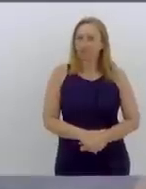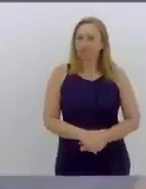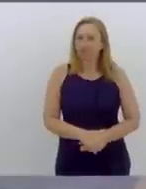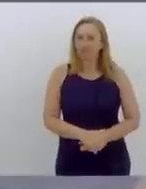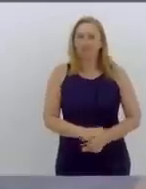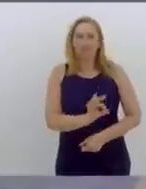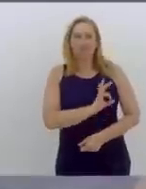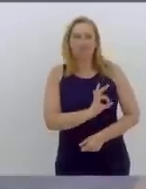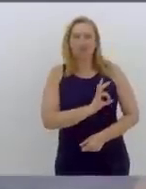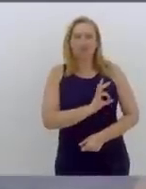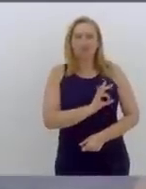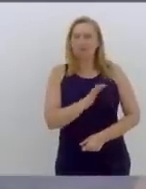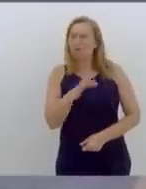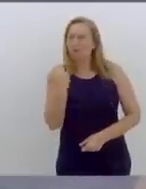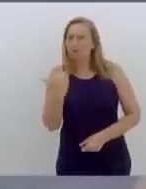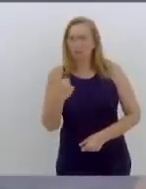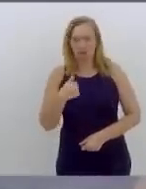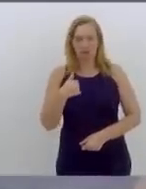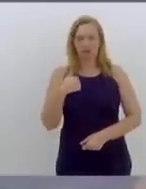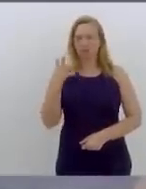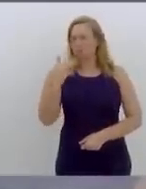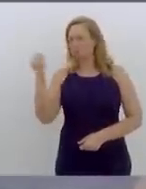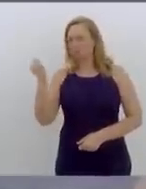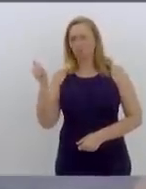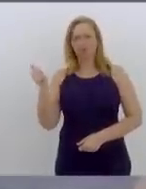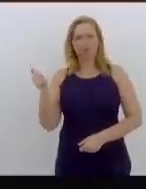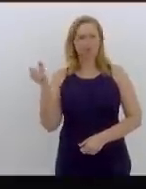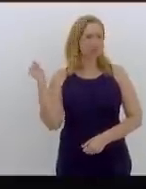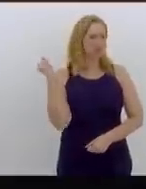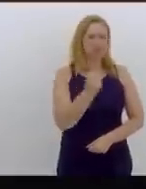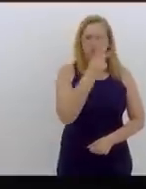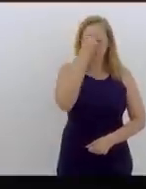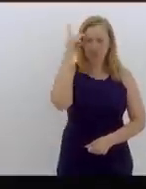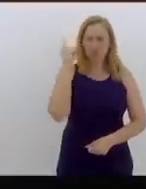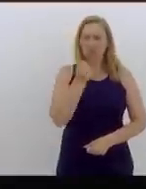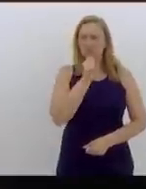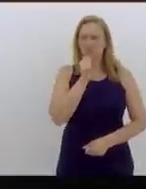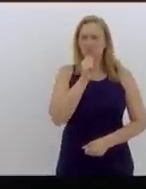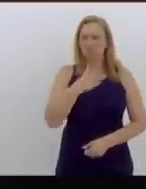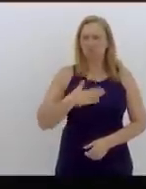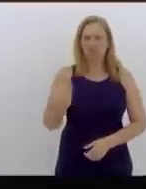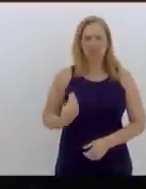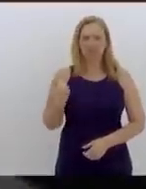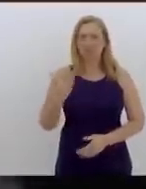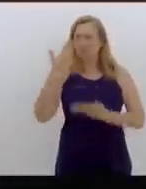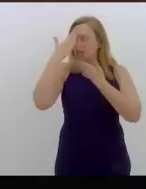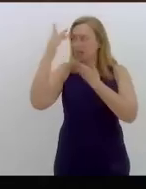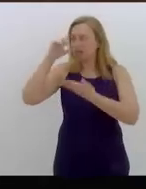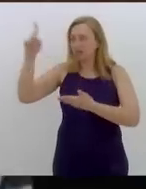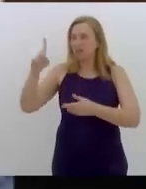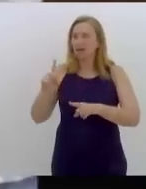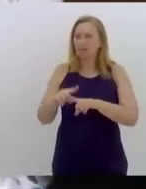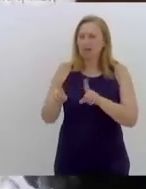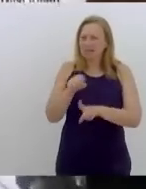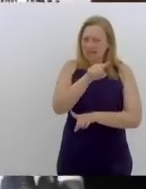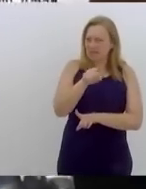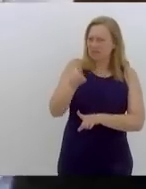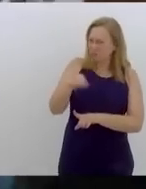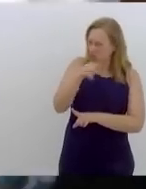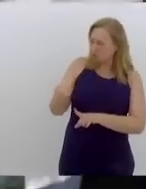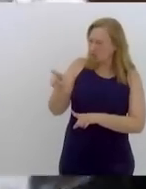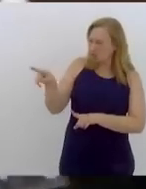o policial foi morto foi eu nunca matei ninguém na minha vida graças a Deus Mas será que ele foi excluído